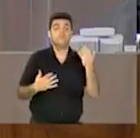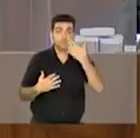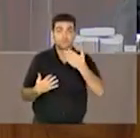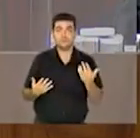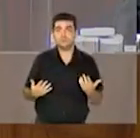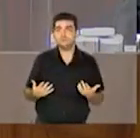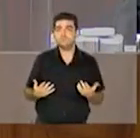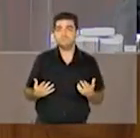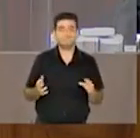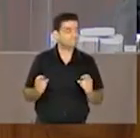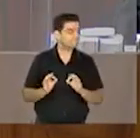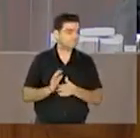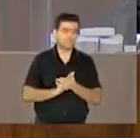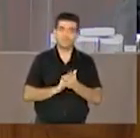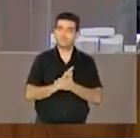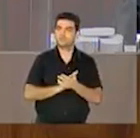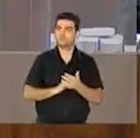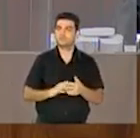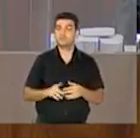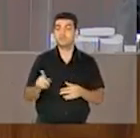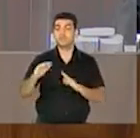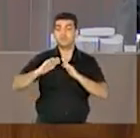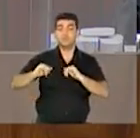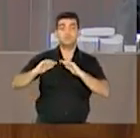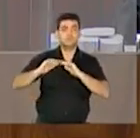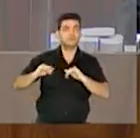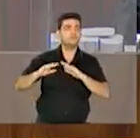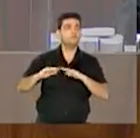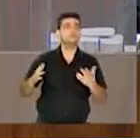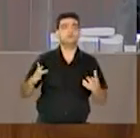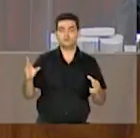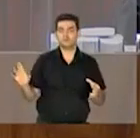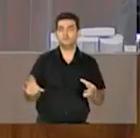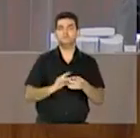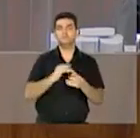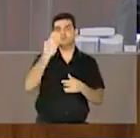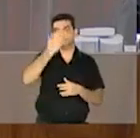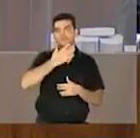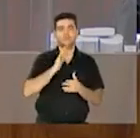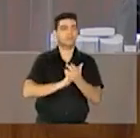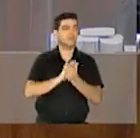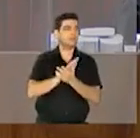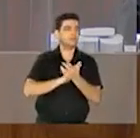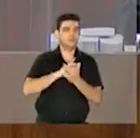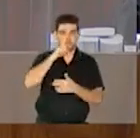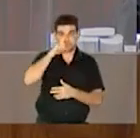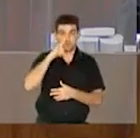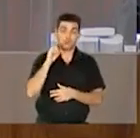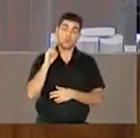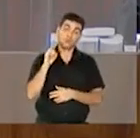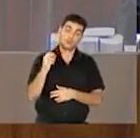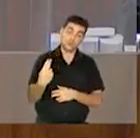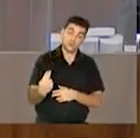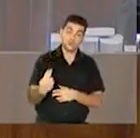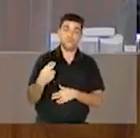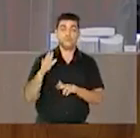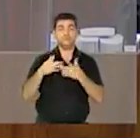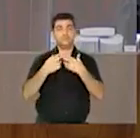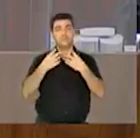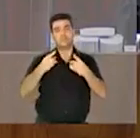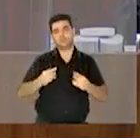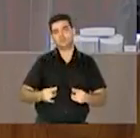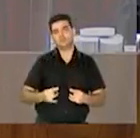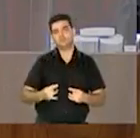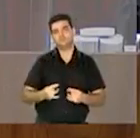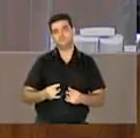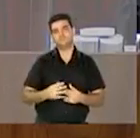prova e nenhuma prova requerida que pudesse comprovar gravidade ou os seus elementos